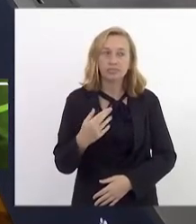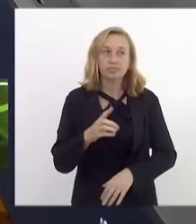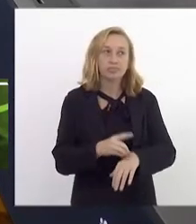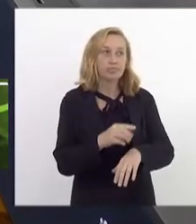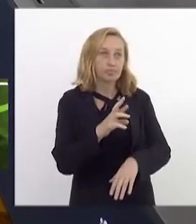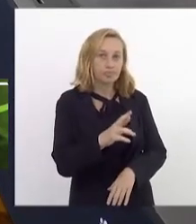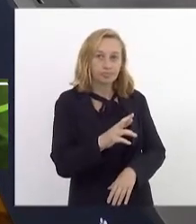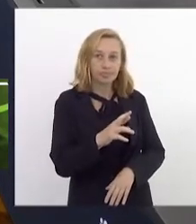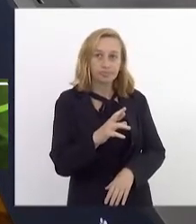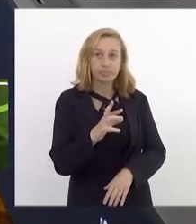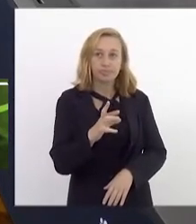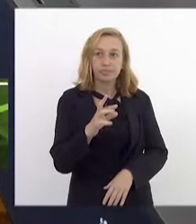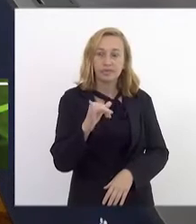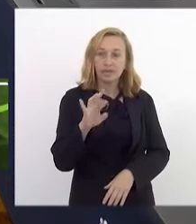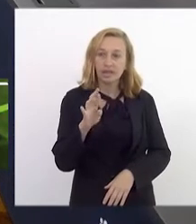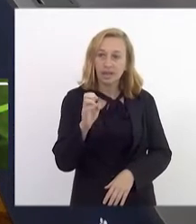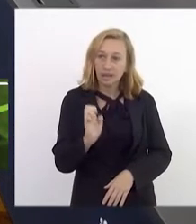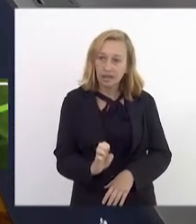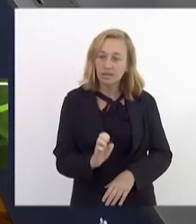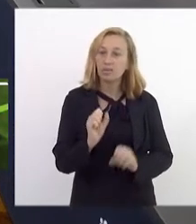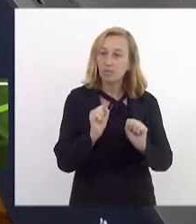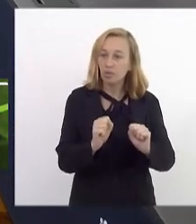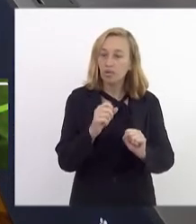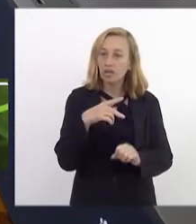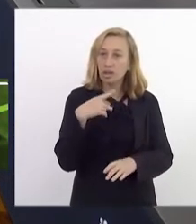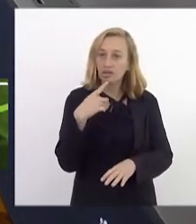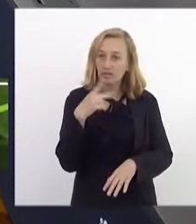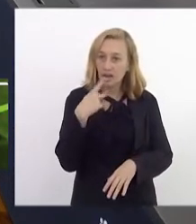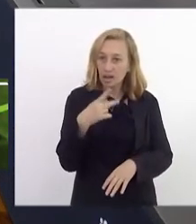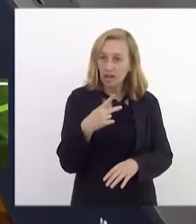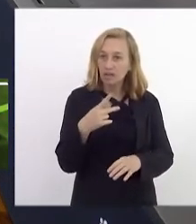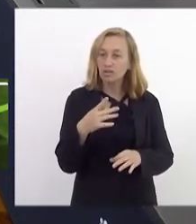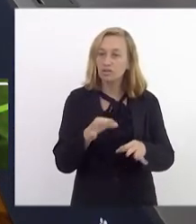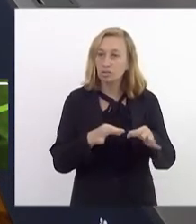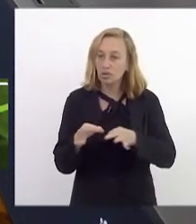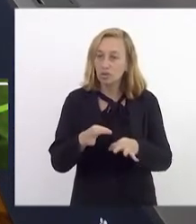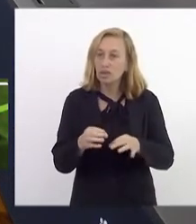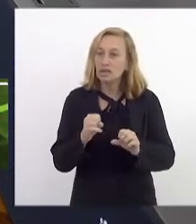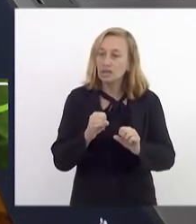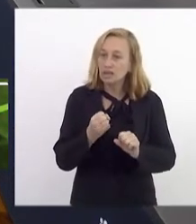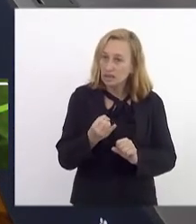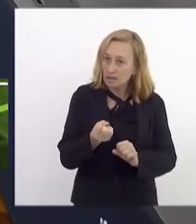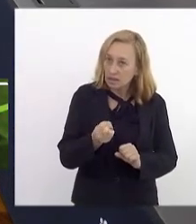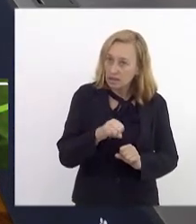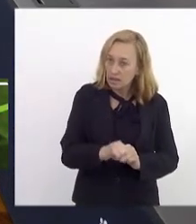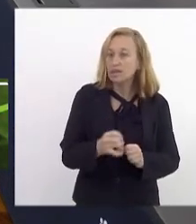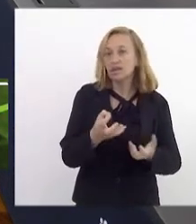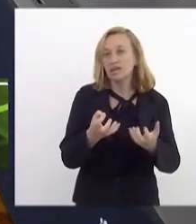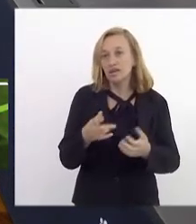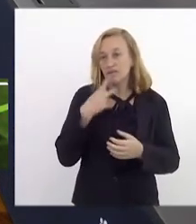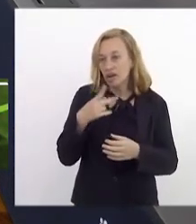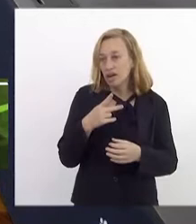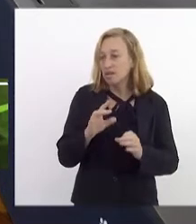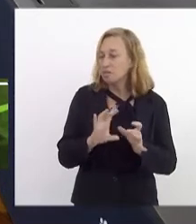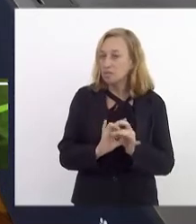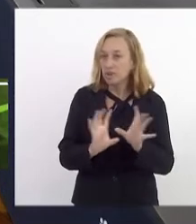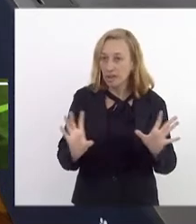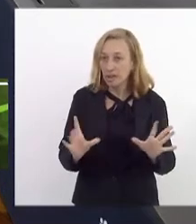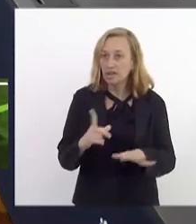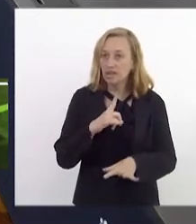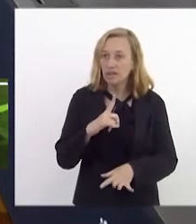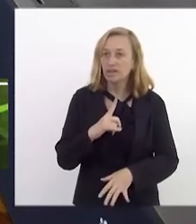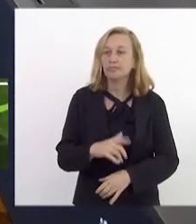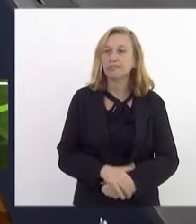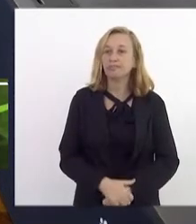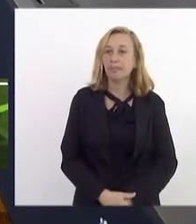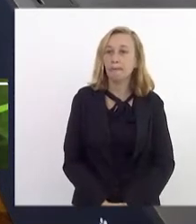senhora responda sobre o programa. Sim. E, se quiser se ampliar, tem toda a liberdade, porque a gente está ainda no início da nossa